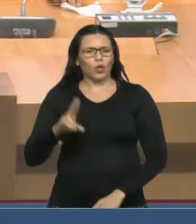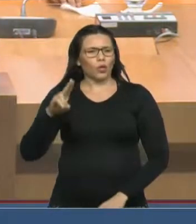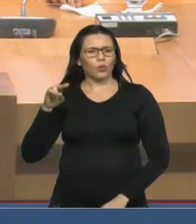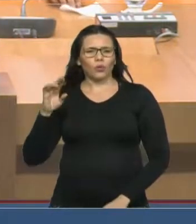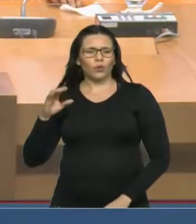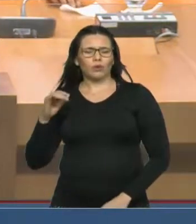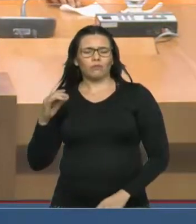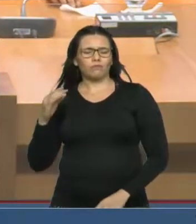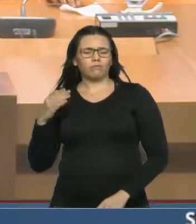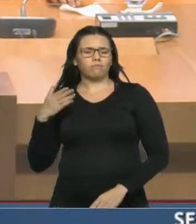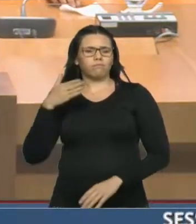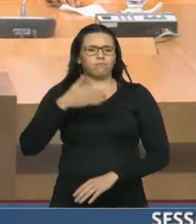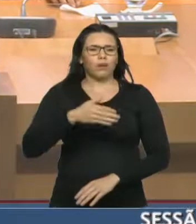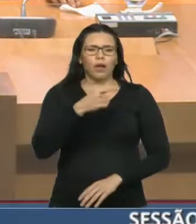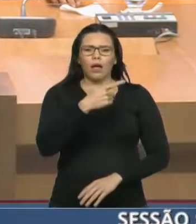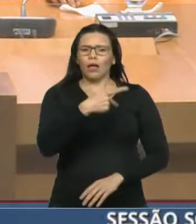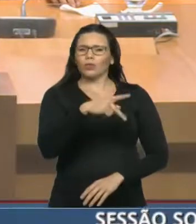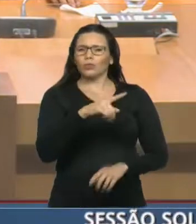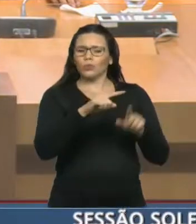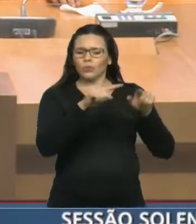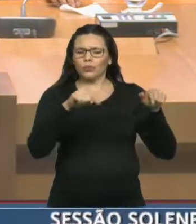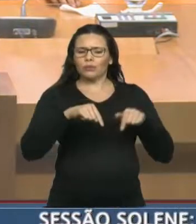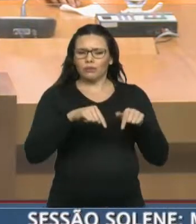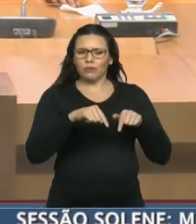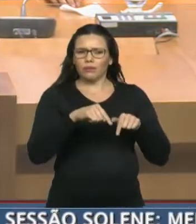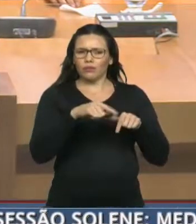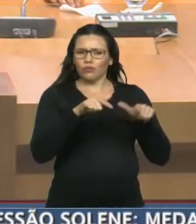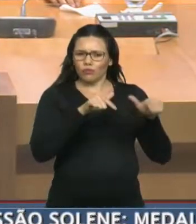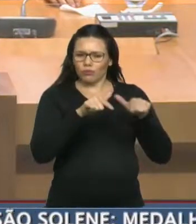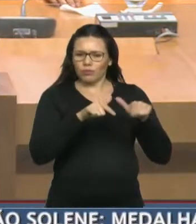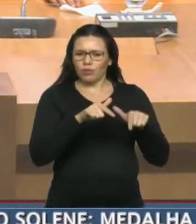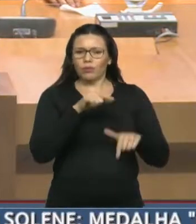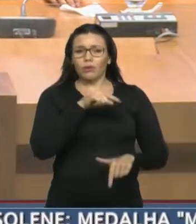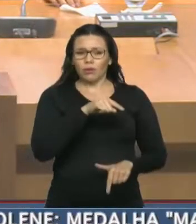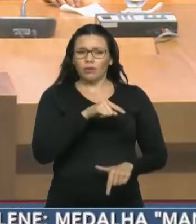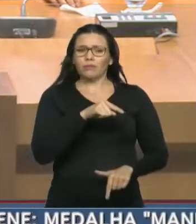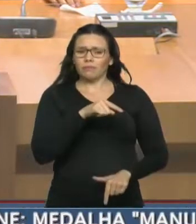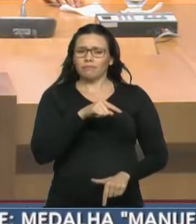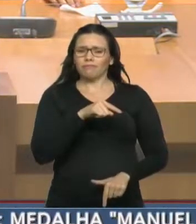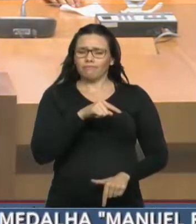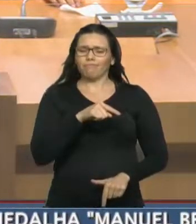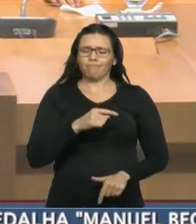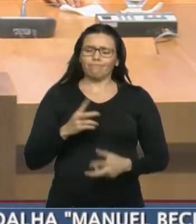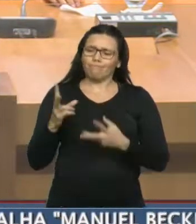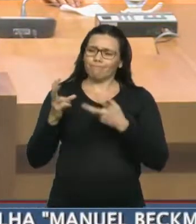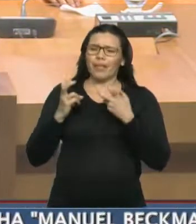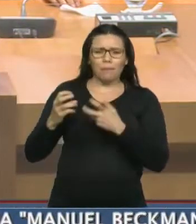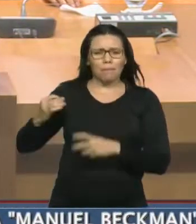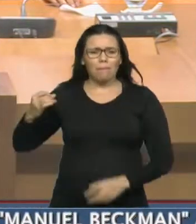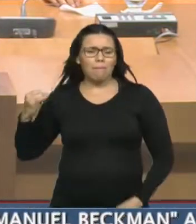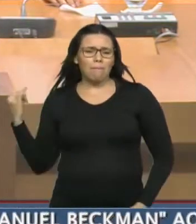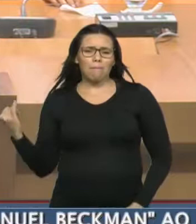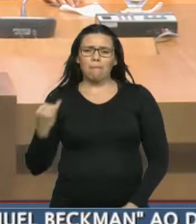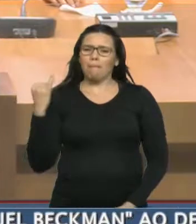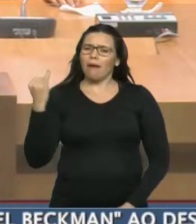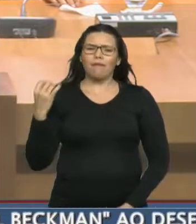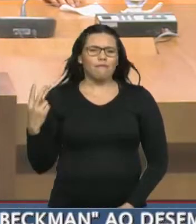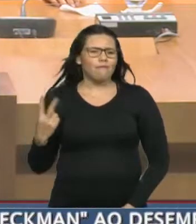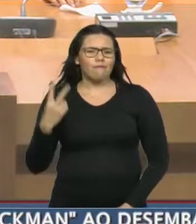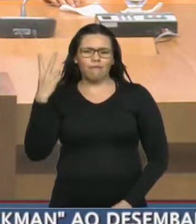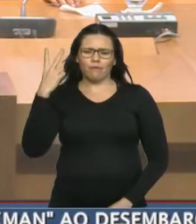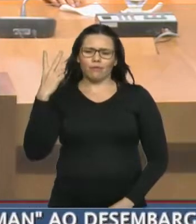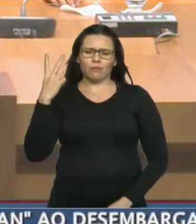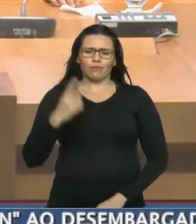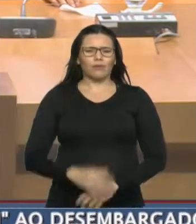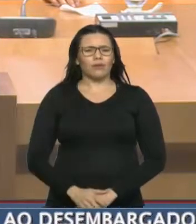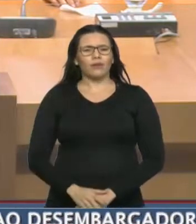Baima, saibam que ele valoriza essas homenagens. É muito bom quando a gente homenageia alguém, principalmente